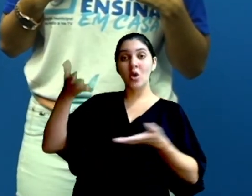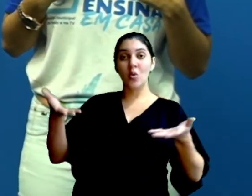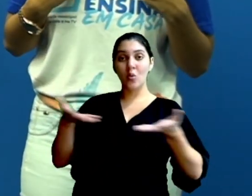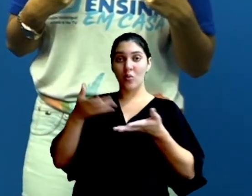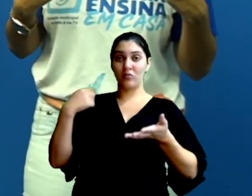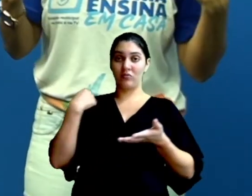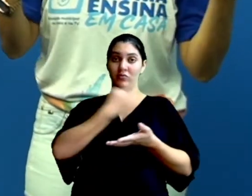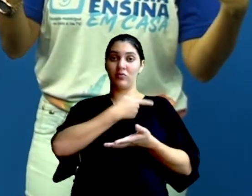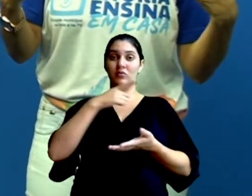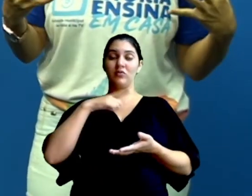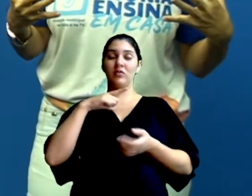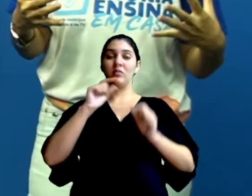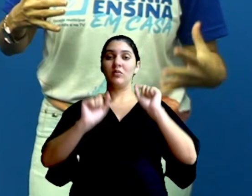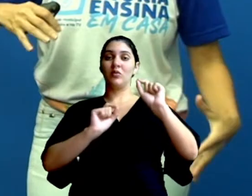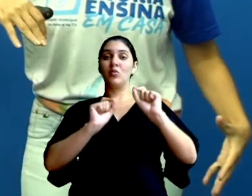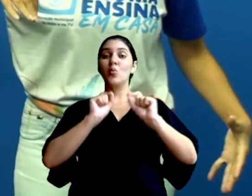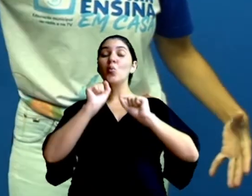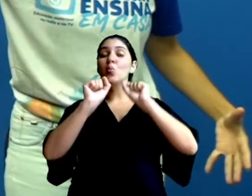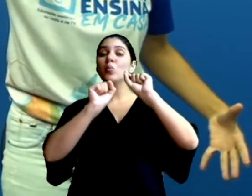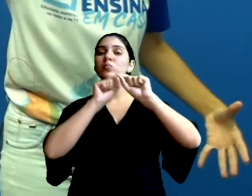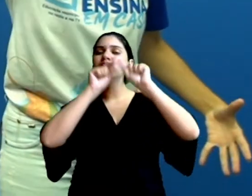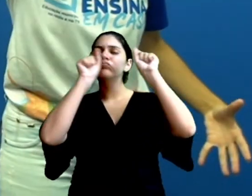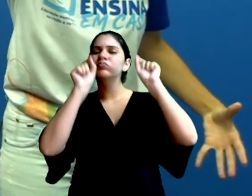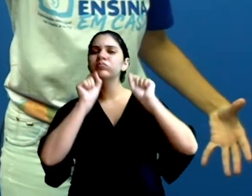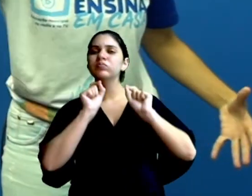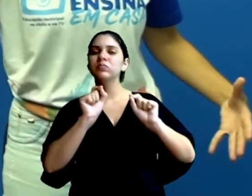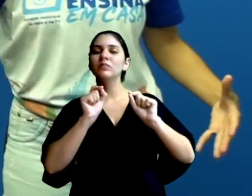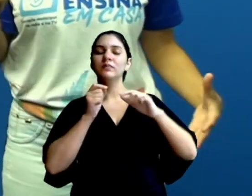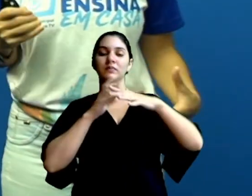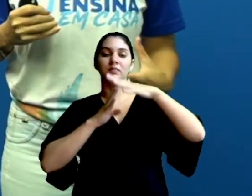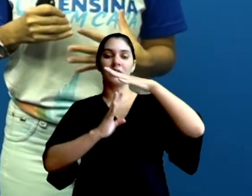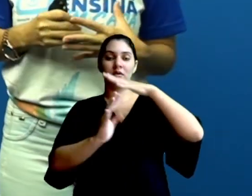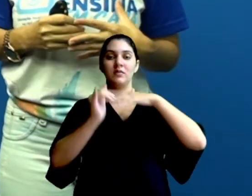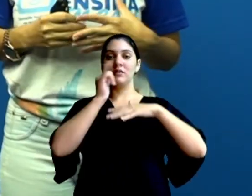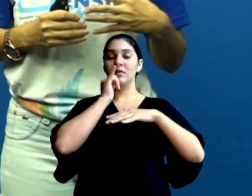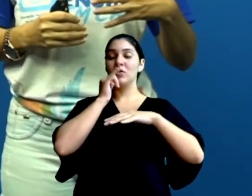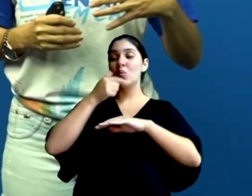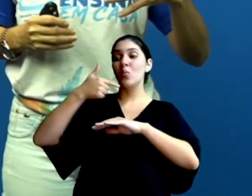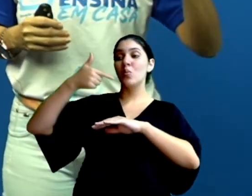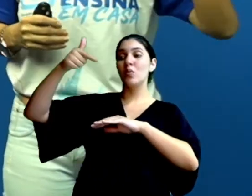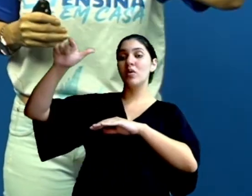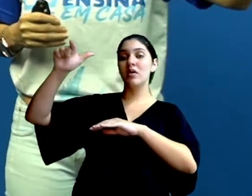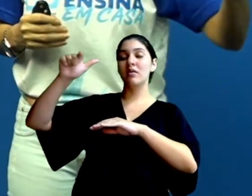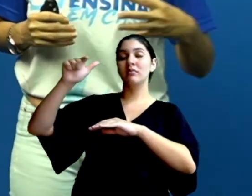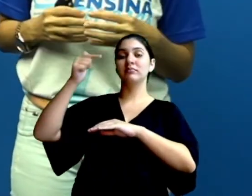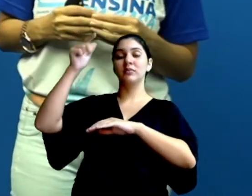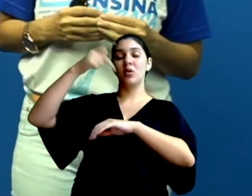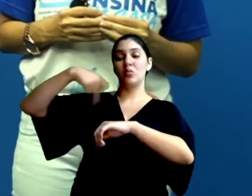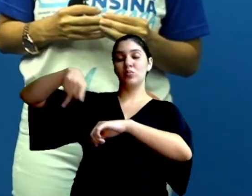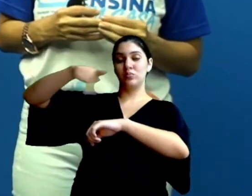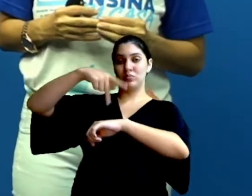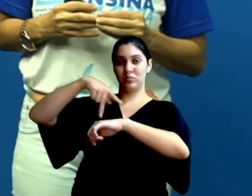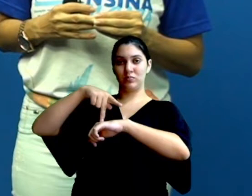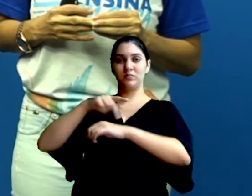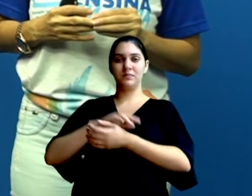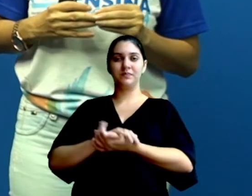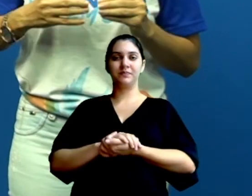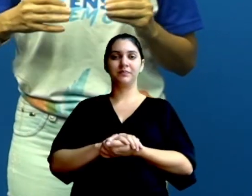temos de o que é migração, de que é ir para um país, para um outro